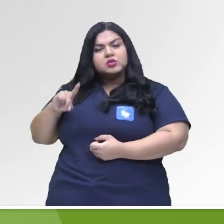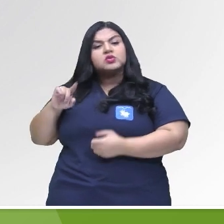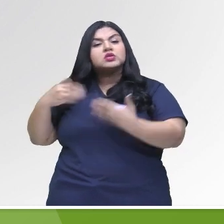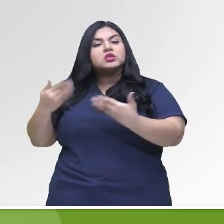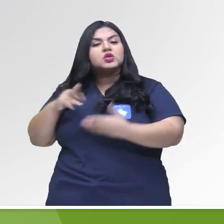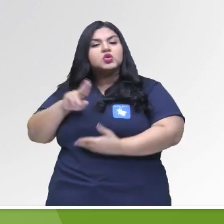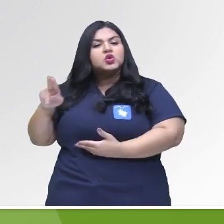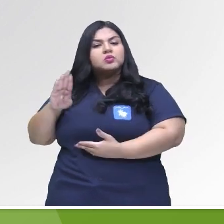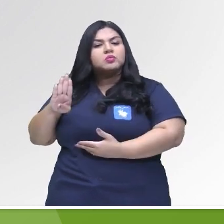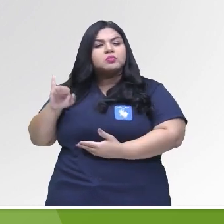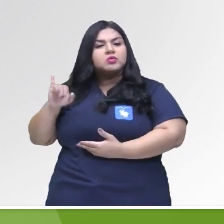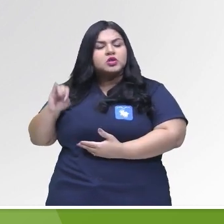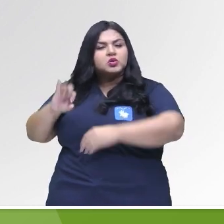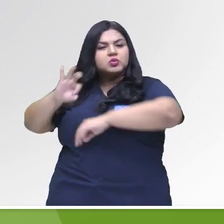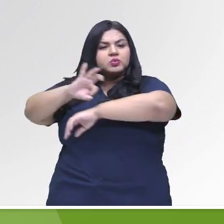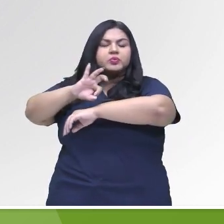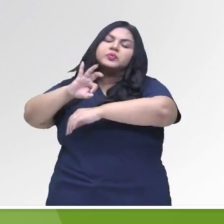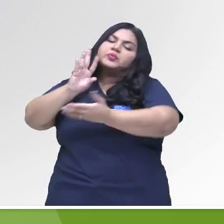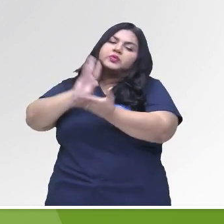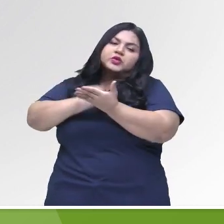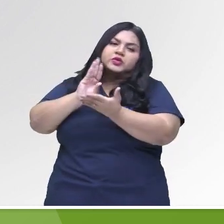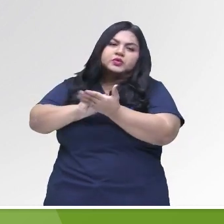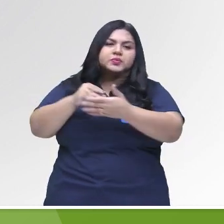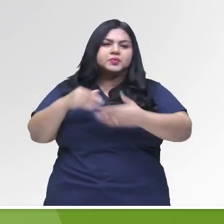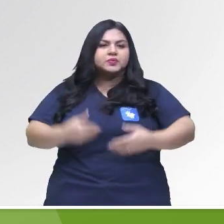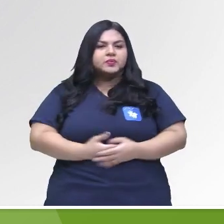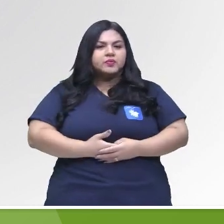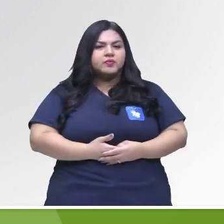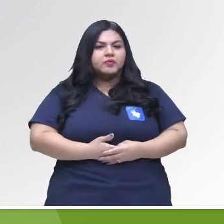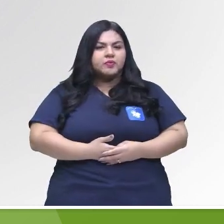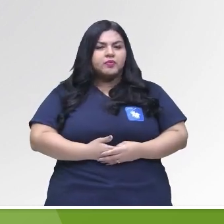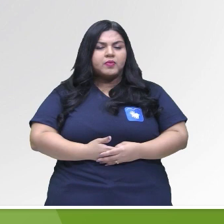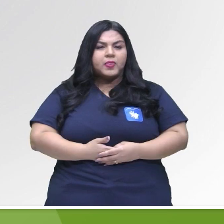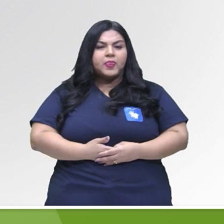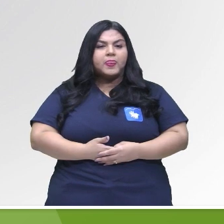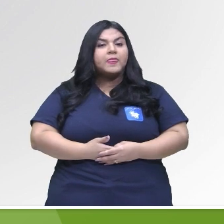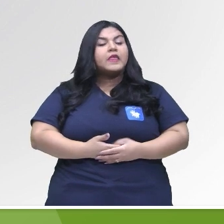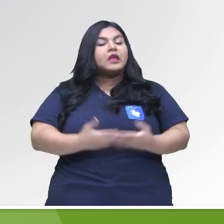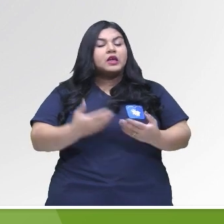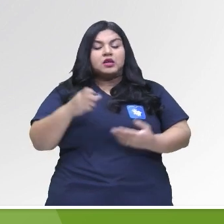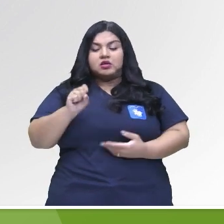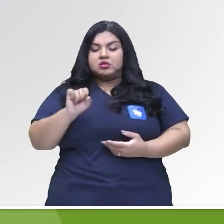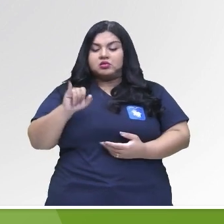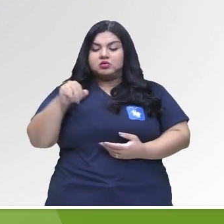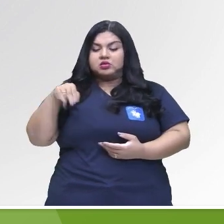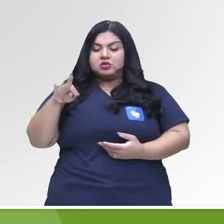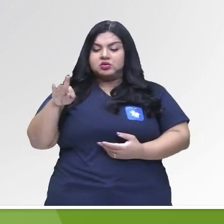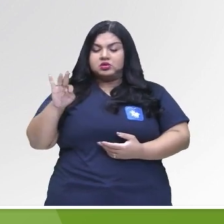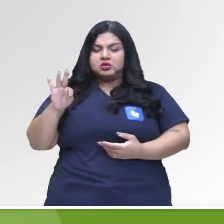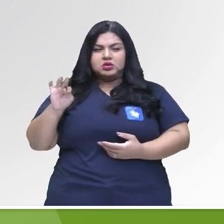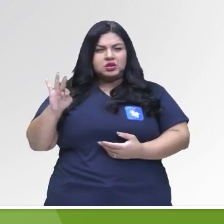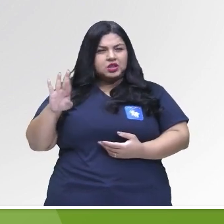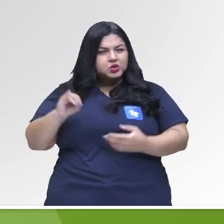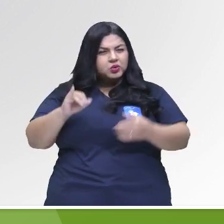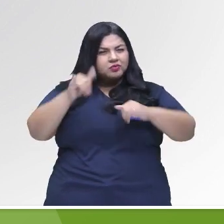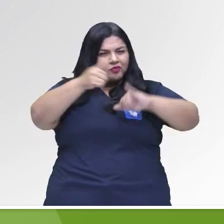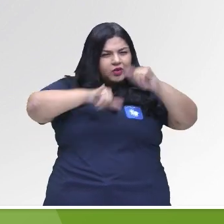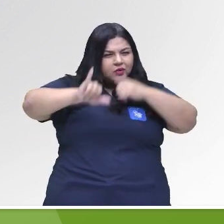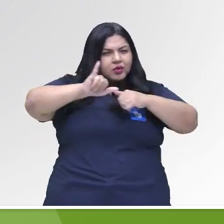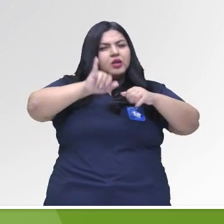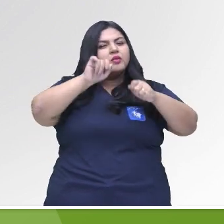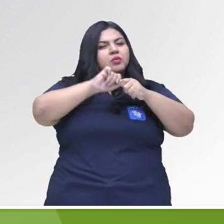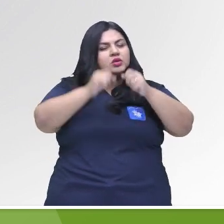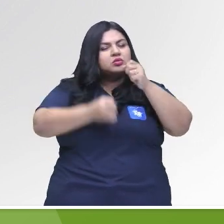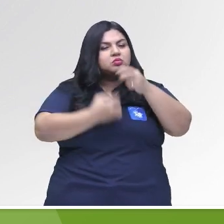chamados de biopolímeros. Os polímeros sintéticos, eles têm duas classificações, tá? Eles podem